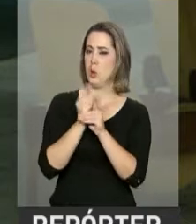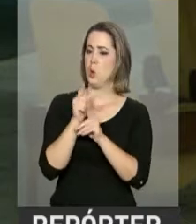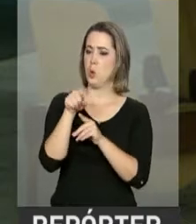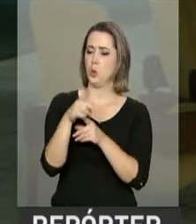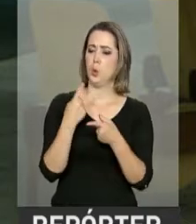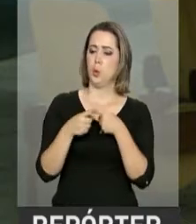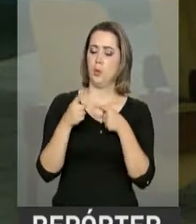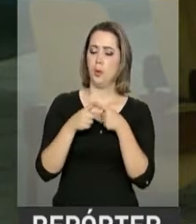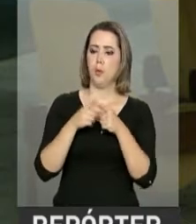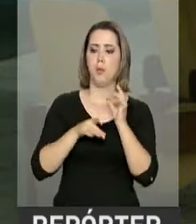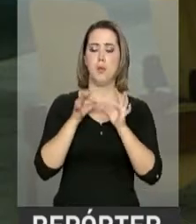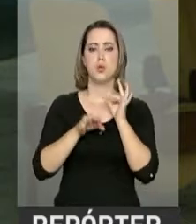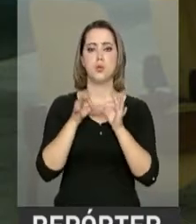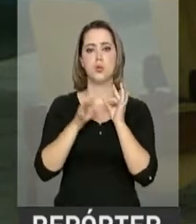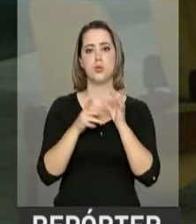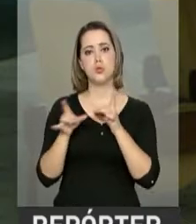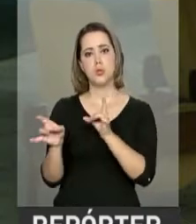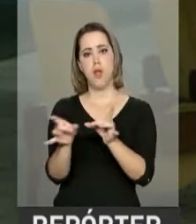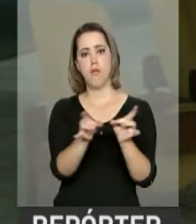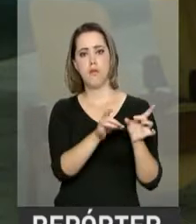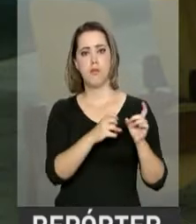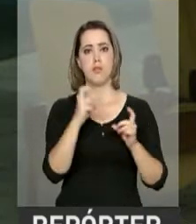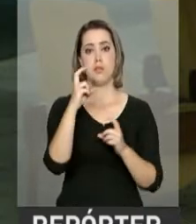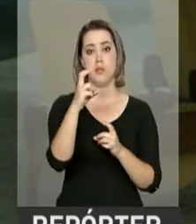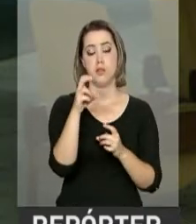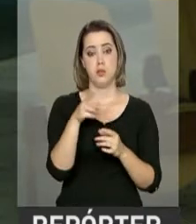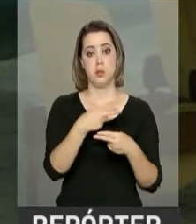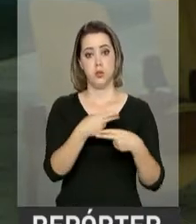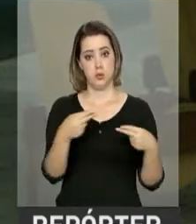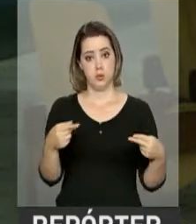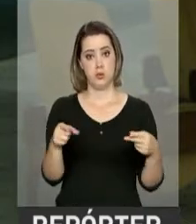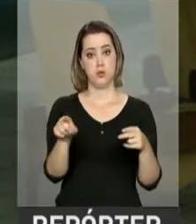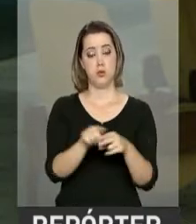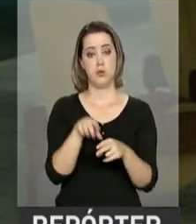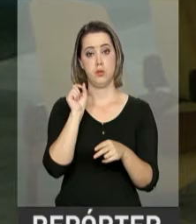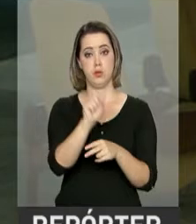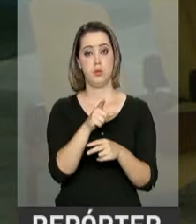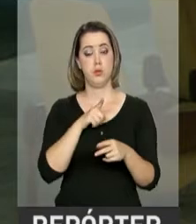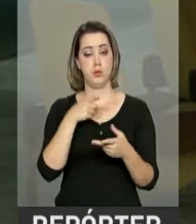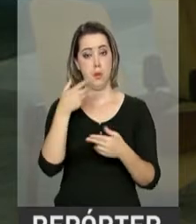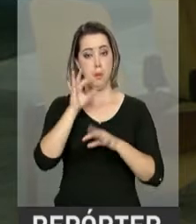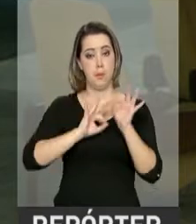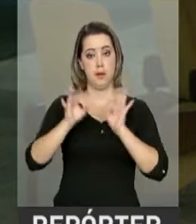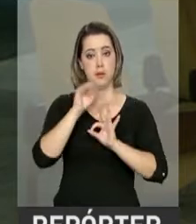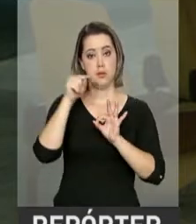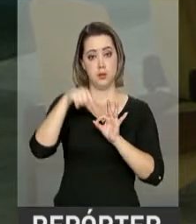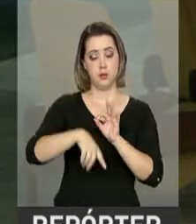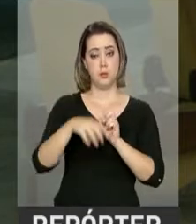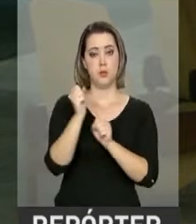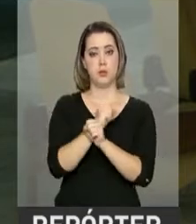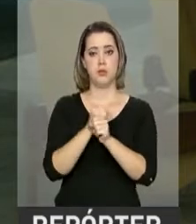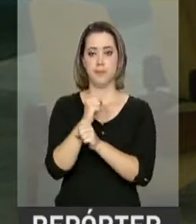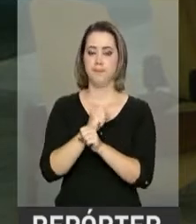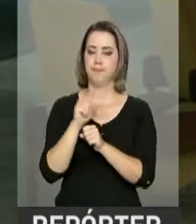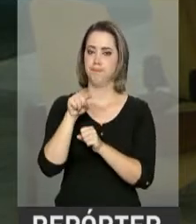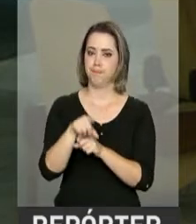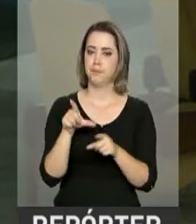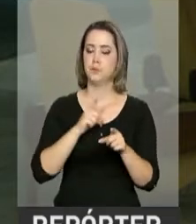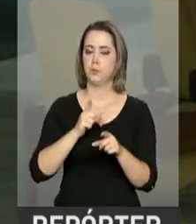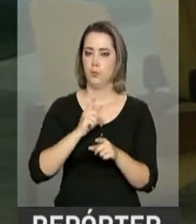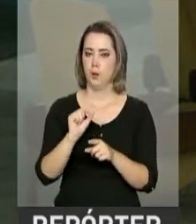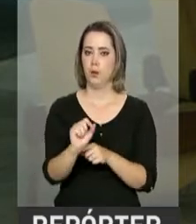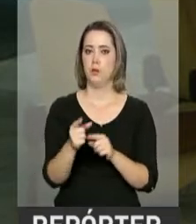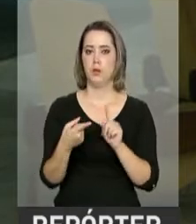empecilhos jurídicos na venda de cinco bens da companhia planejados para este ano entre eles a venda